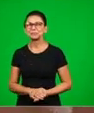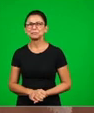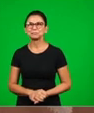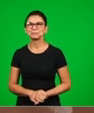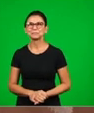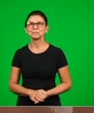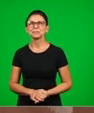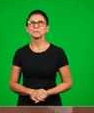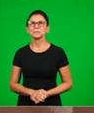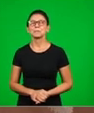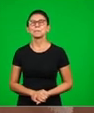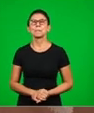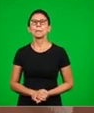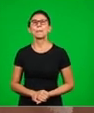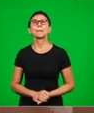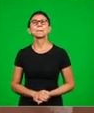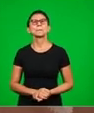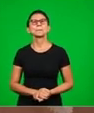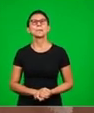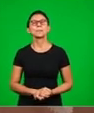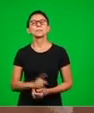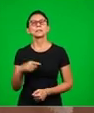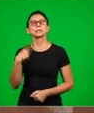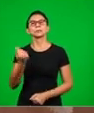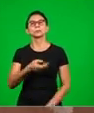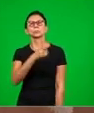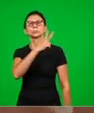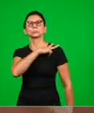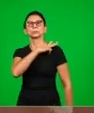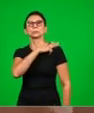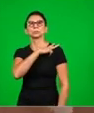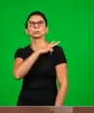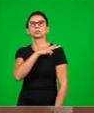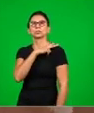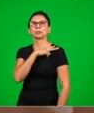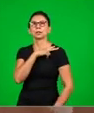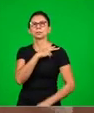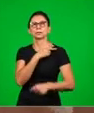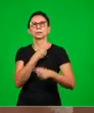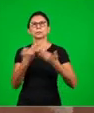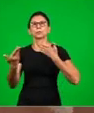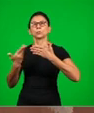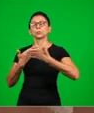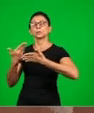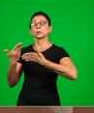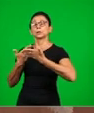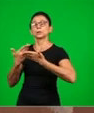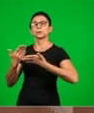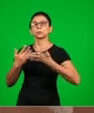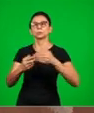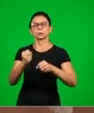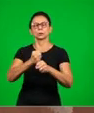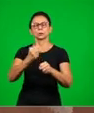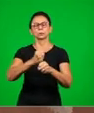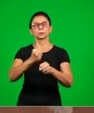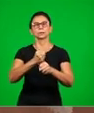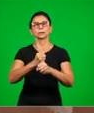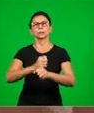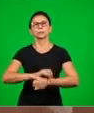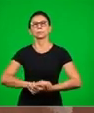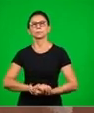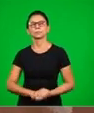chefes estavam por trás de toda a casa de Judá. Meus irmãos, comando, ele tem que estar